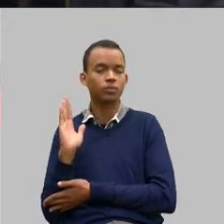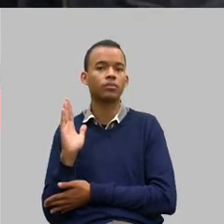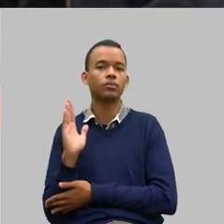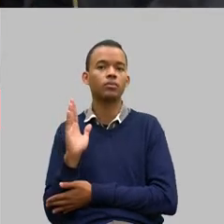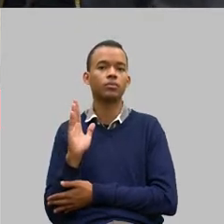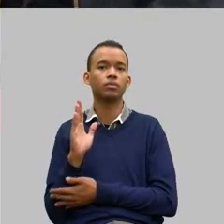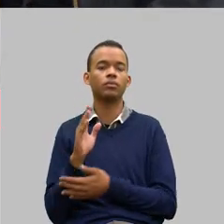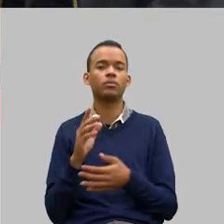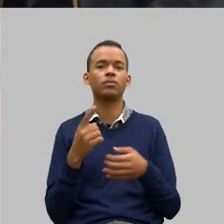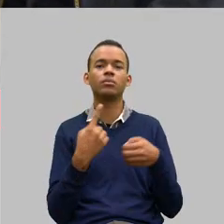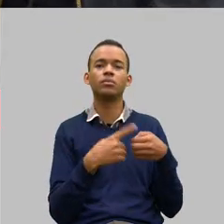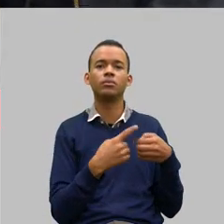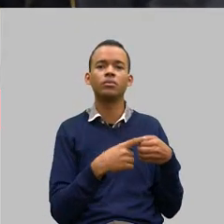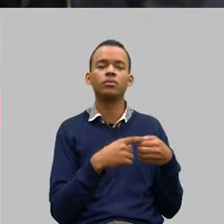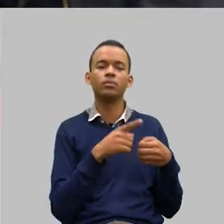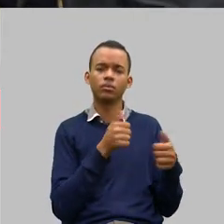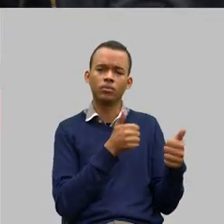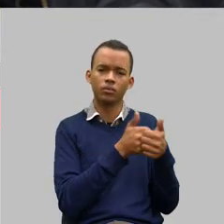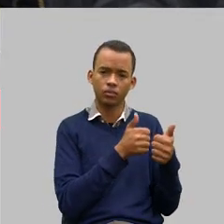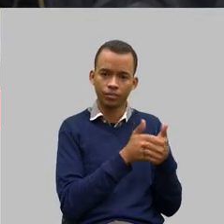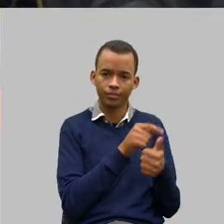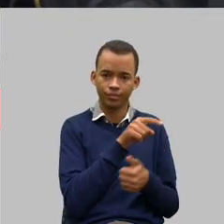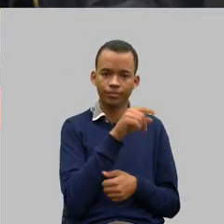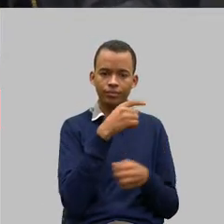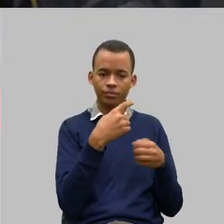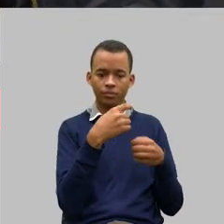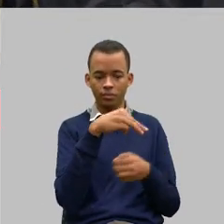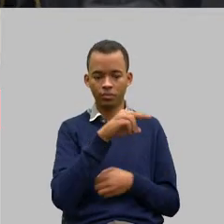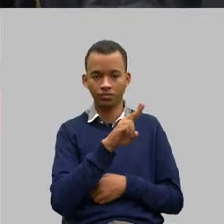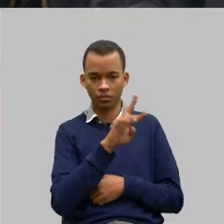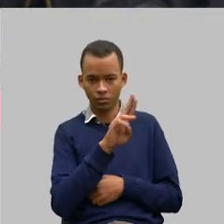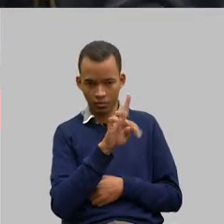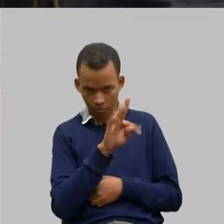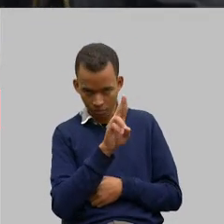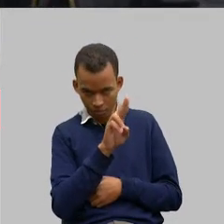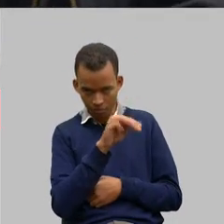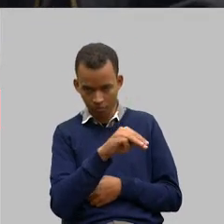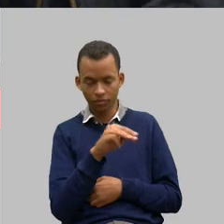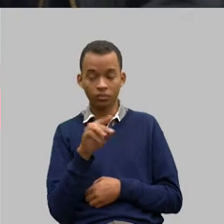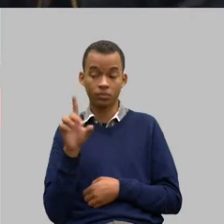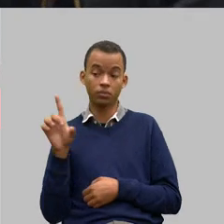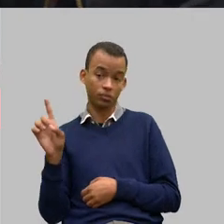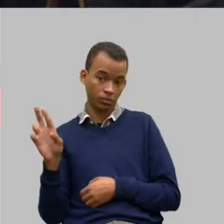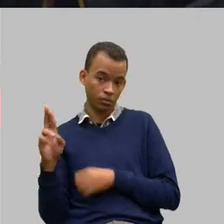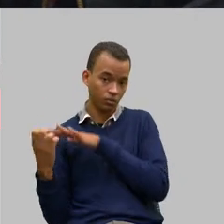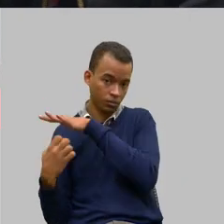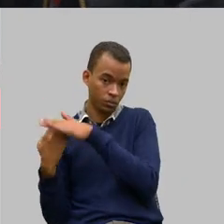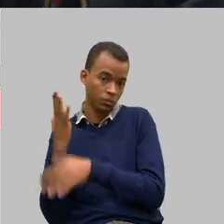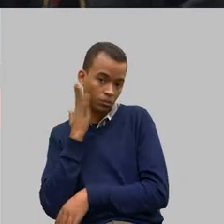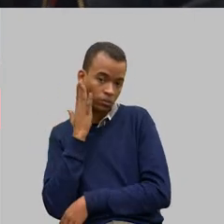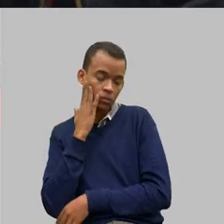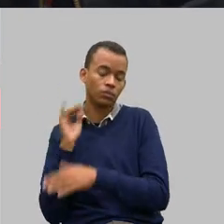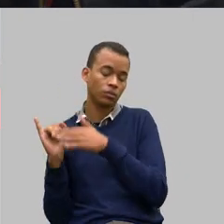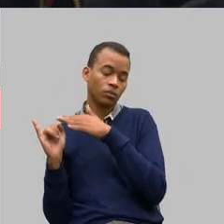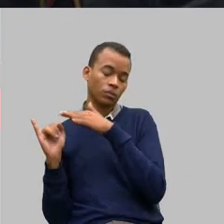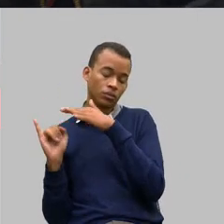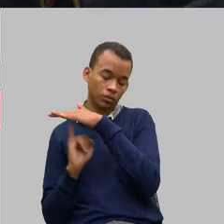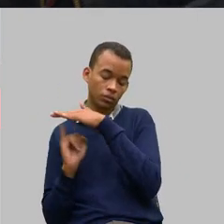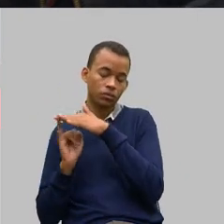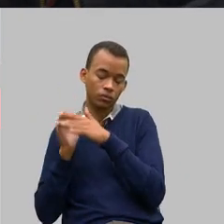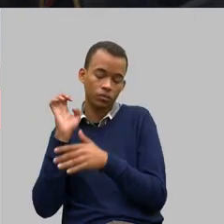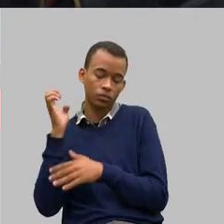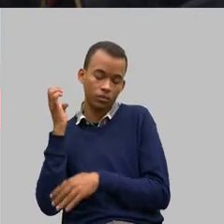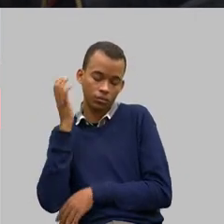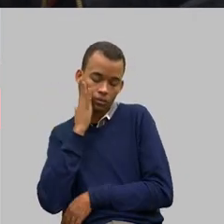distrito de lainha do Mutum já é de conhecimento aí do Dr e se usou muito